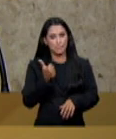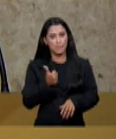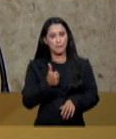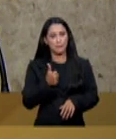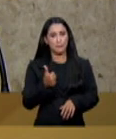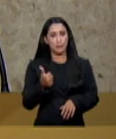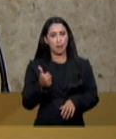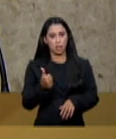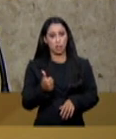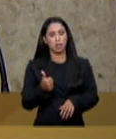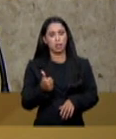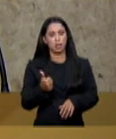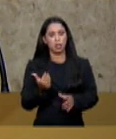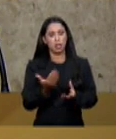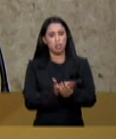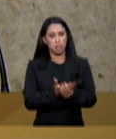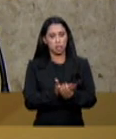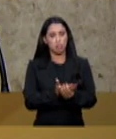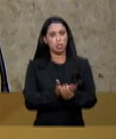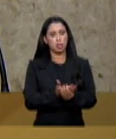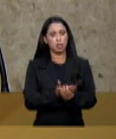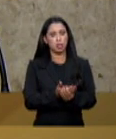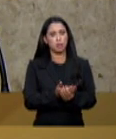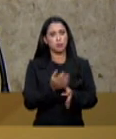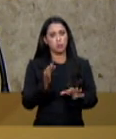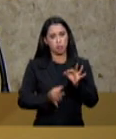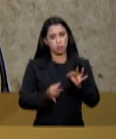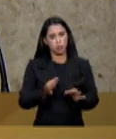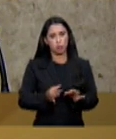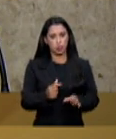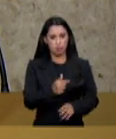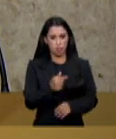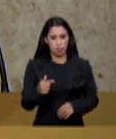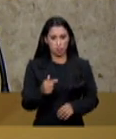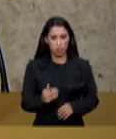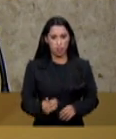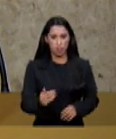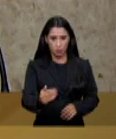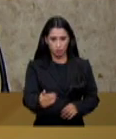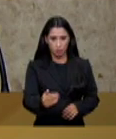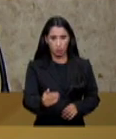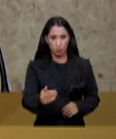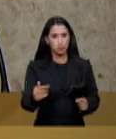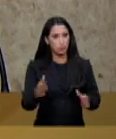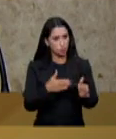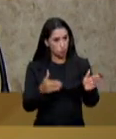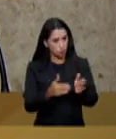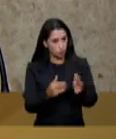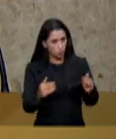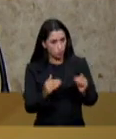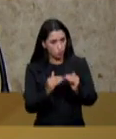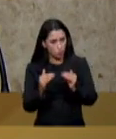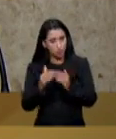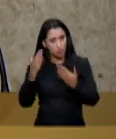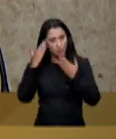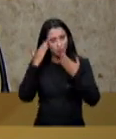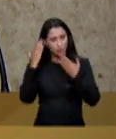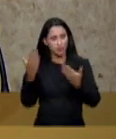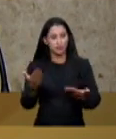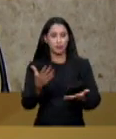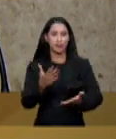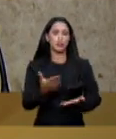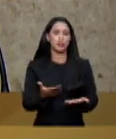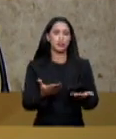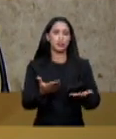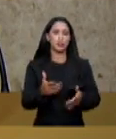passarmos essa ação para semana que vem. Está bem? Está bem assim? Todos de acordo? Então, eu agradeço a colaboração de